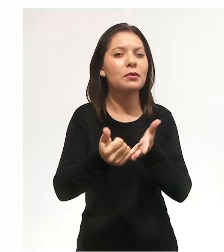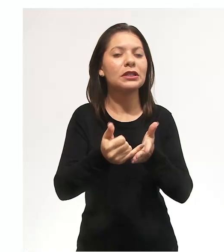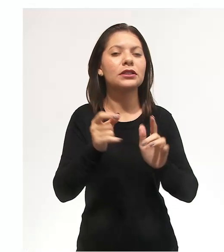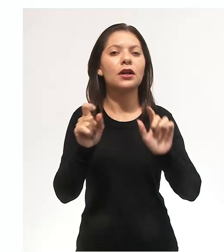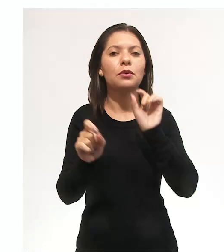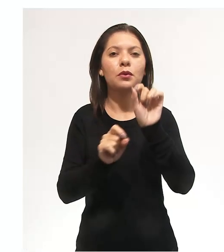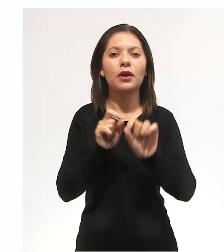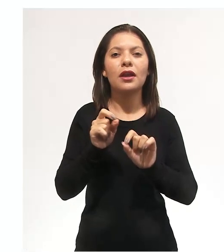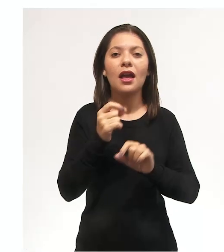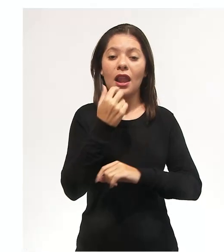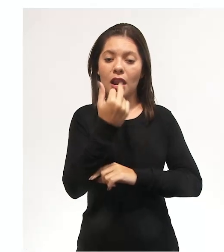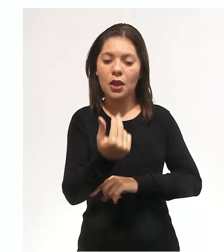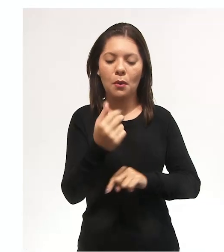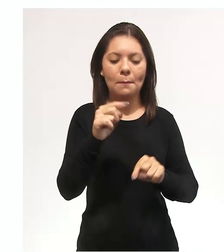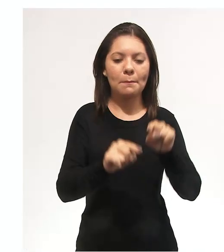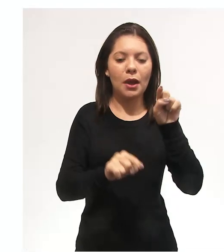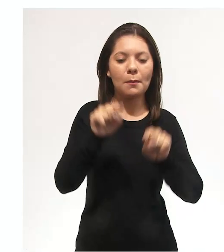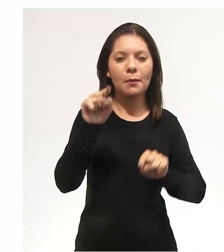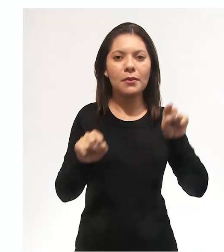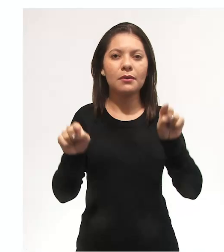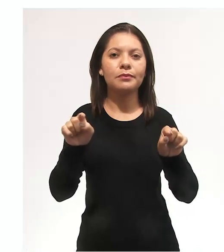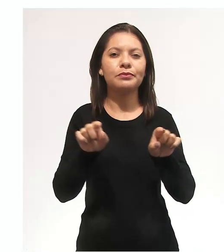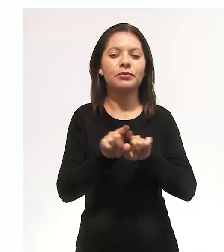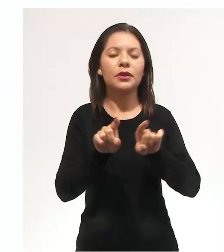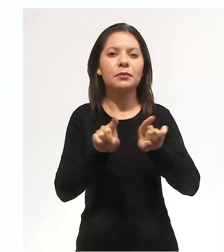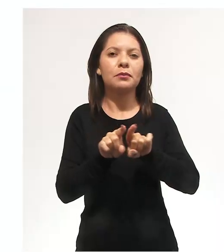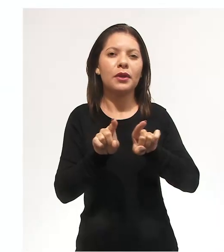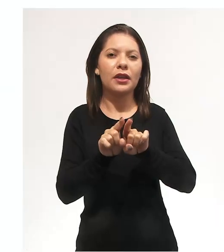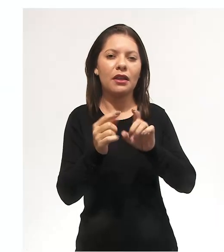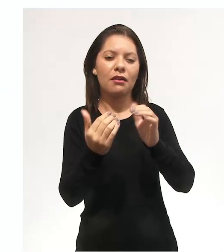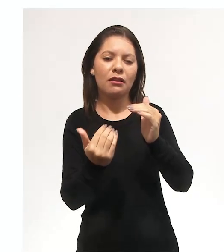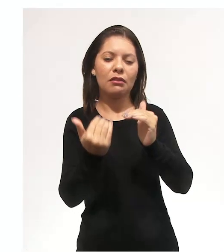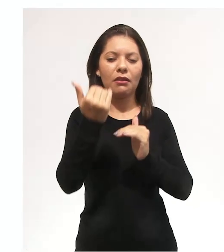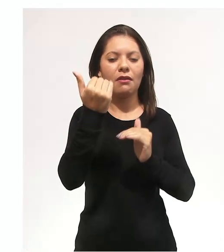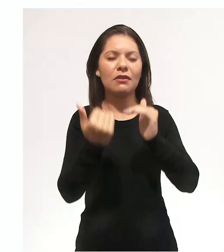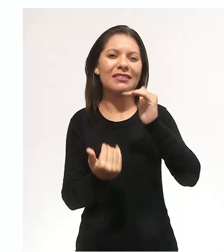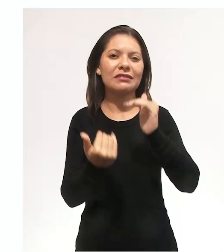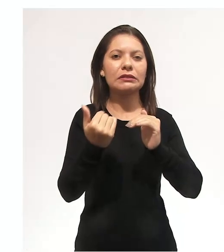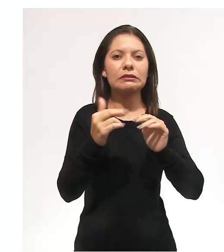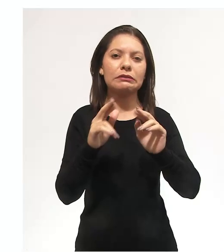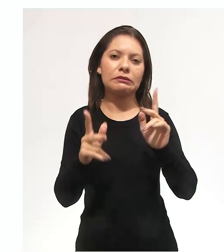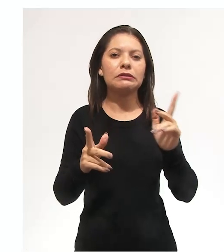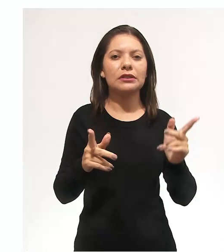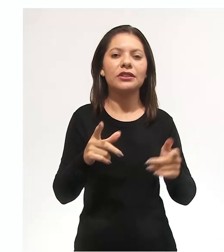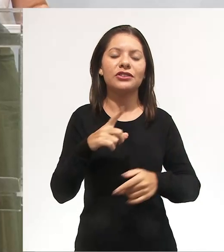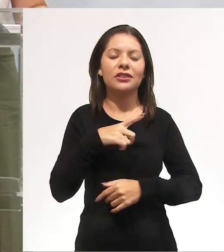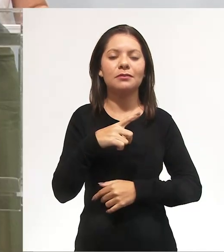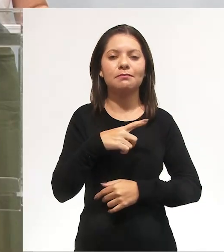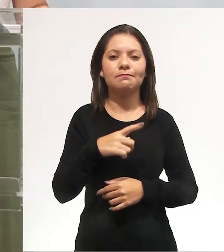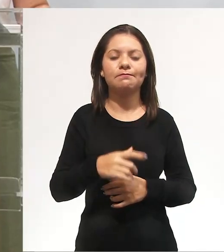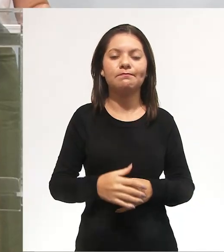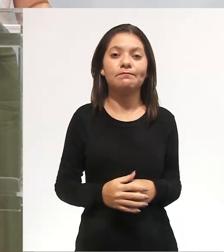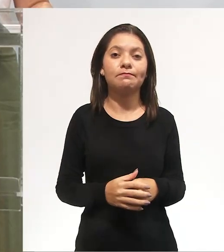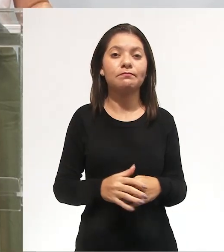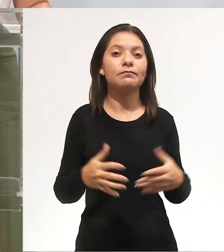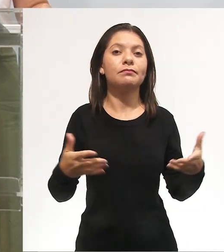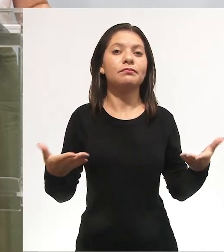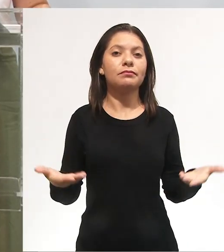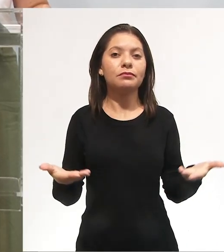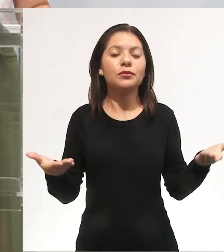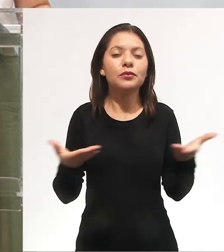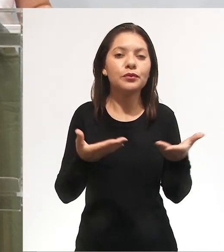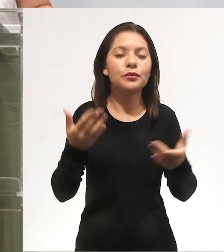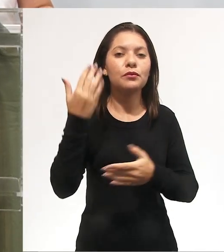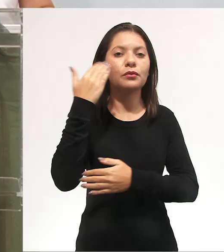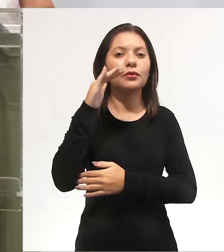variações da língua e aos diferentes níveis de linguagem. Vamos entender um